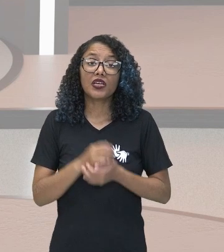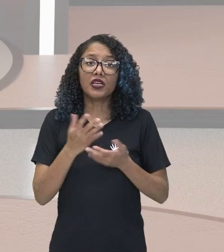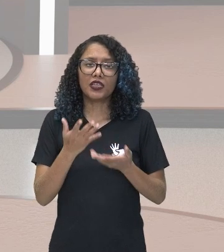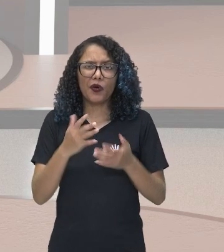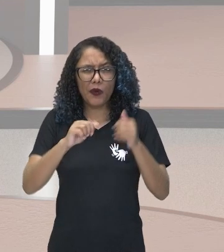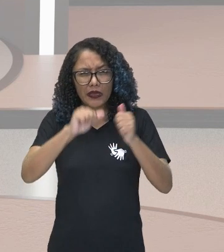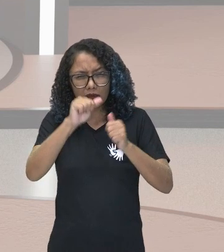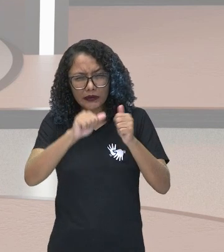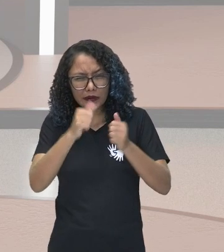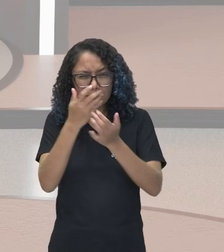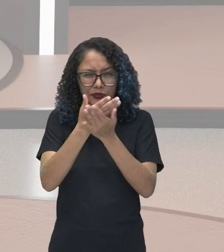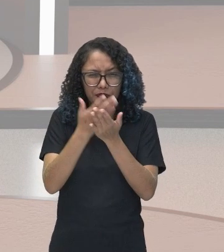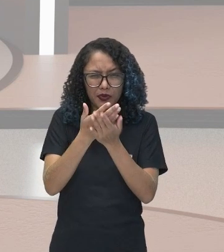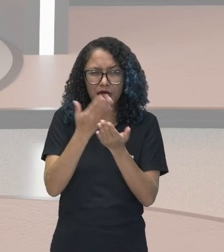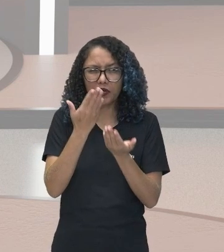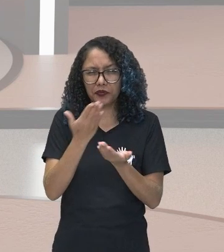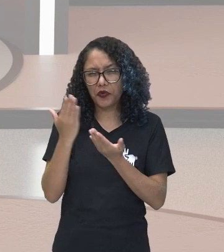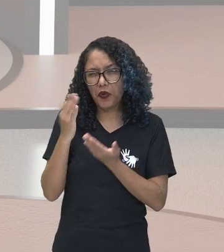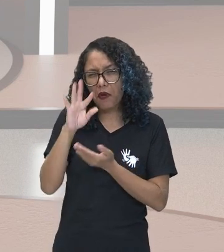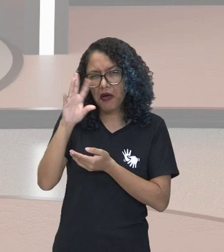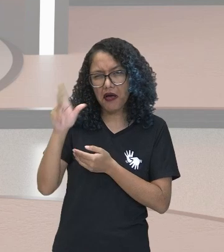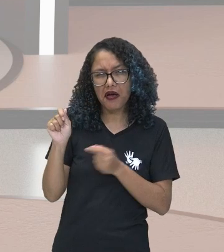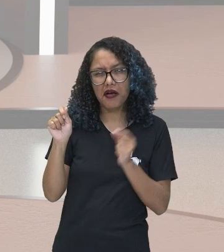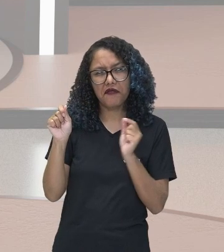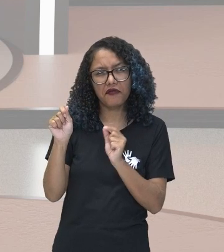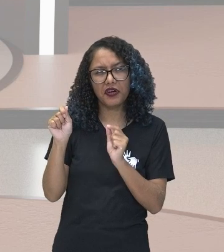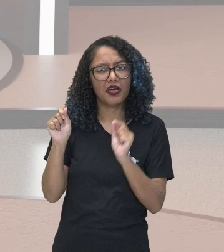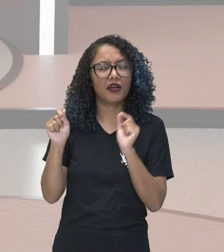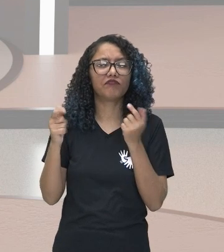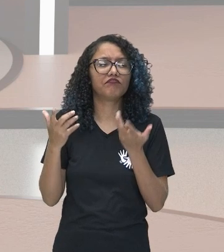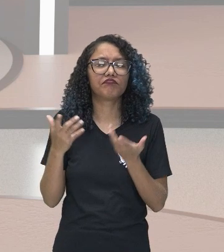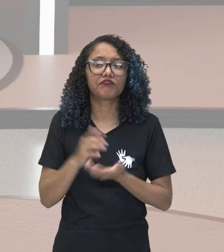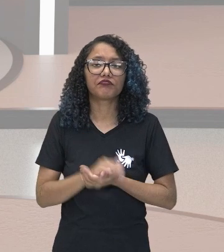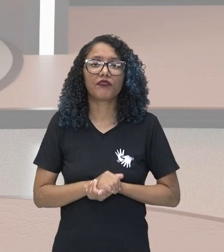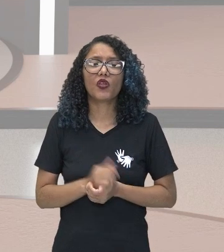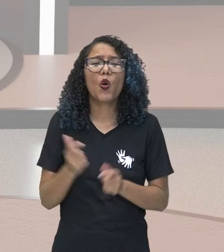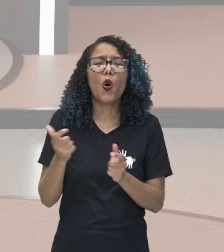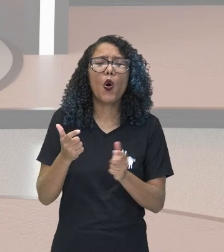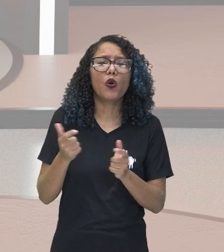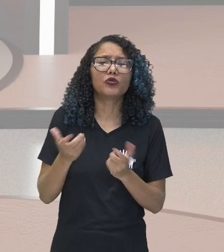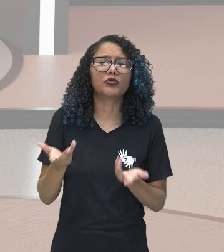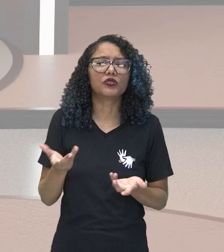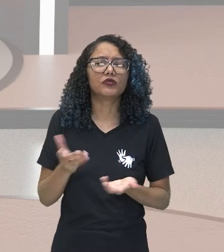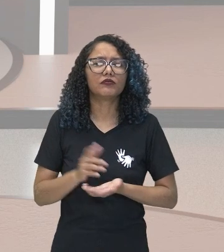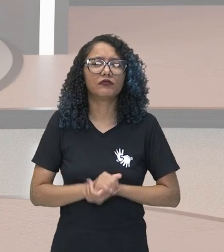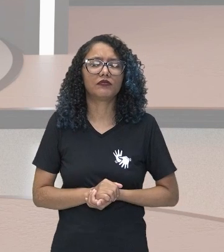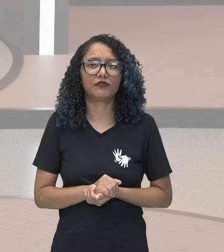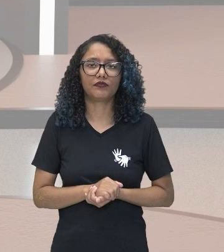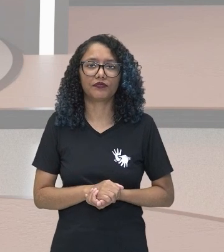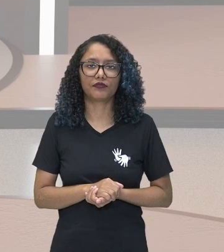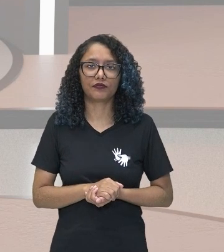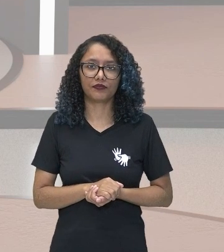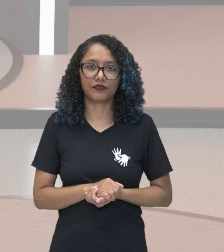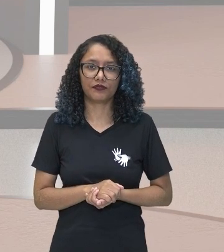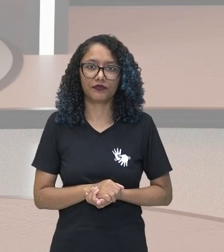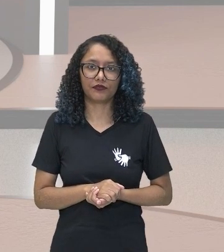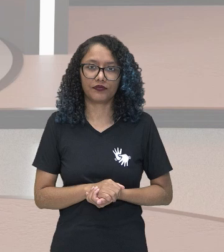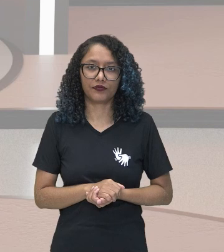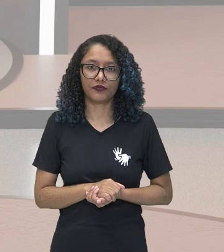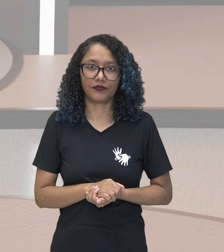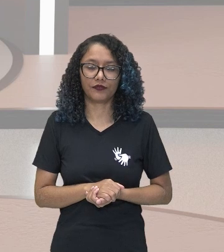aqui através deste mapa, onde vai estar localizado. Então, o continente africano, a gente vai estar